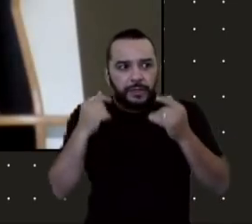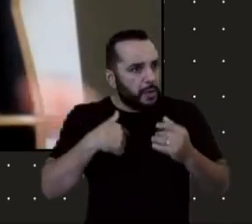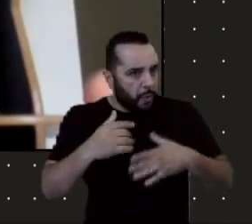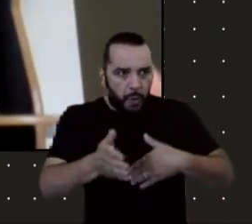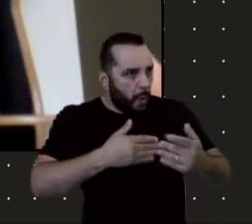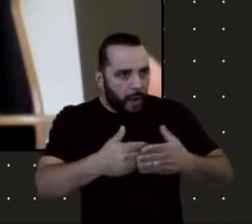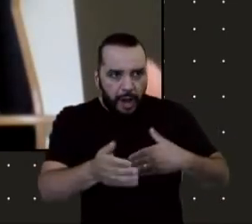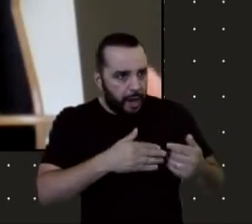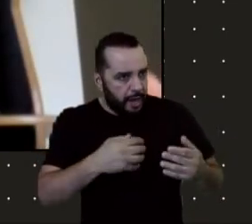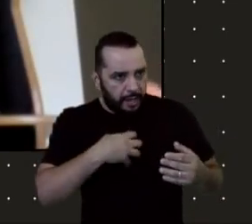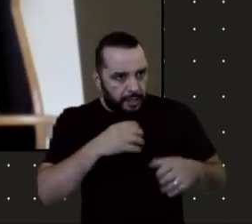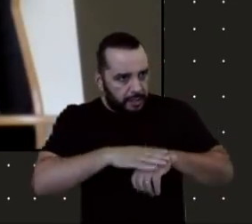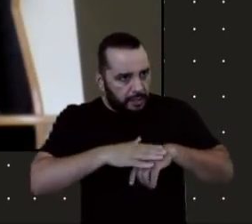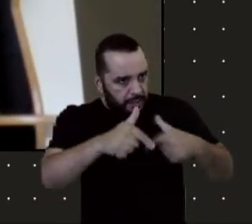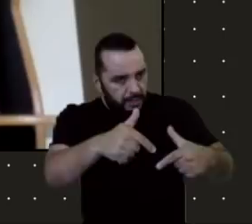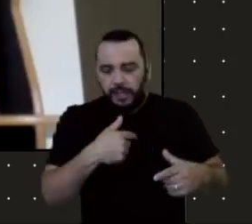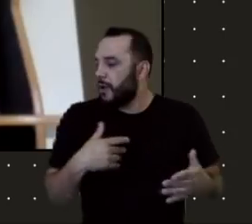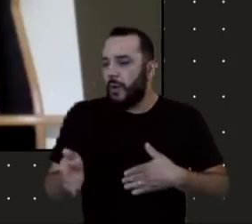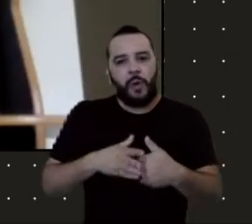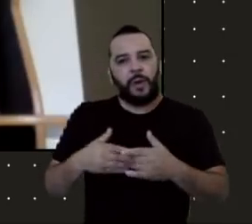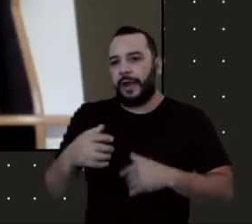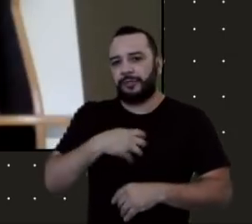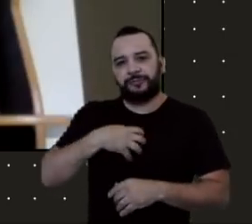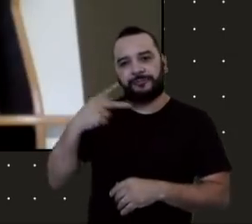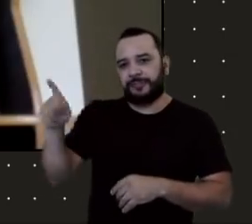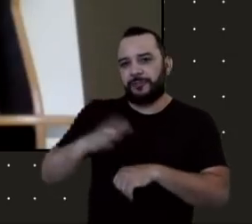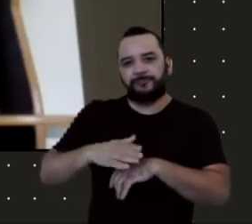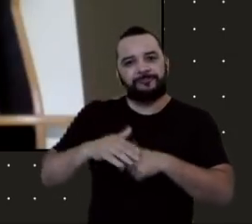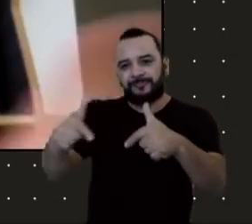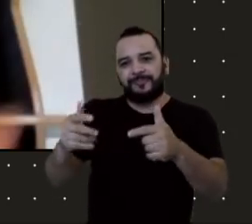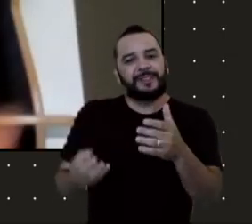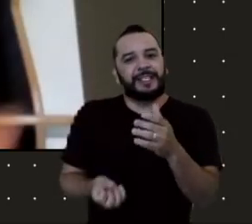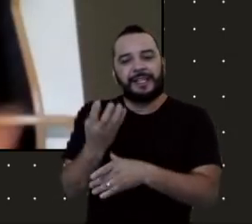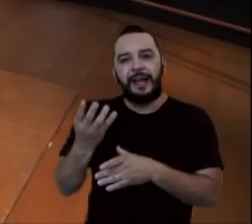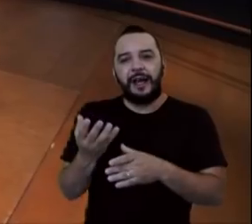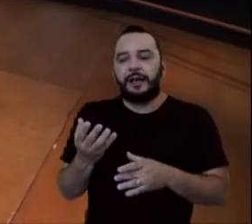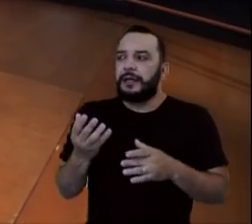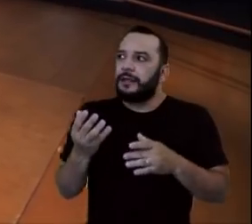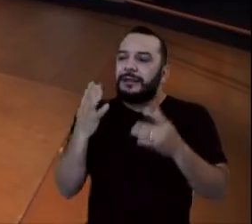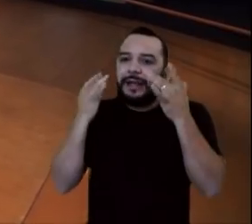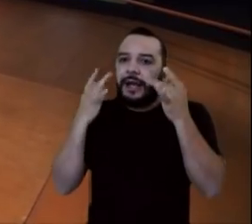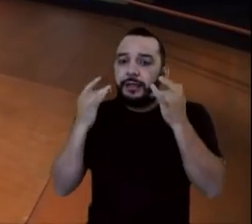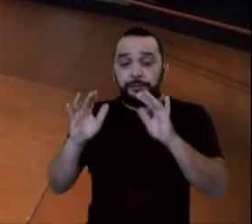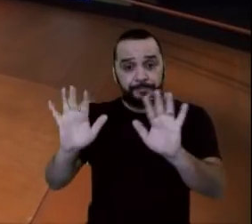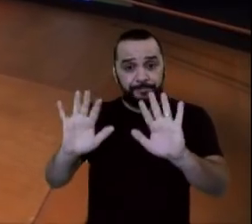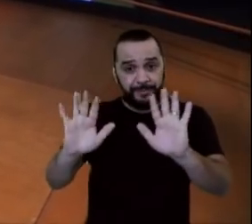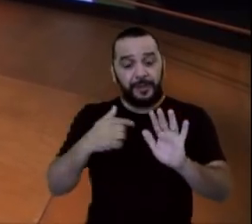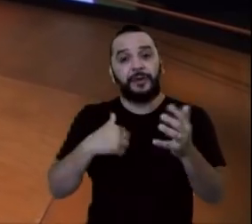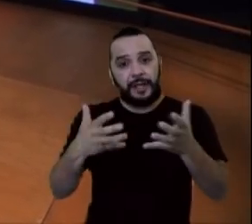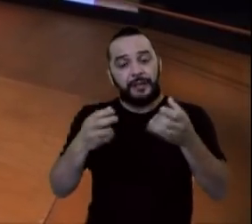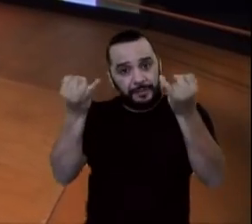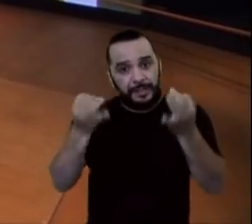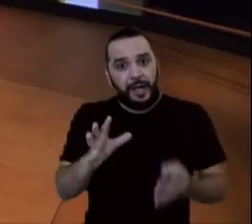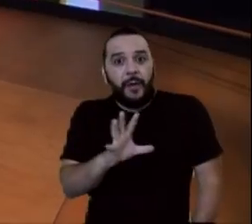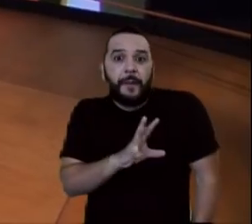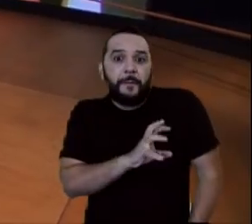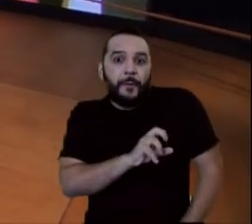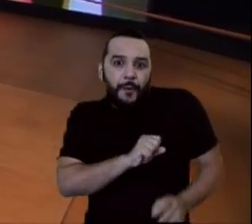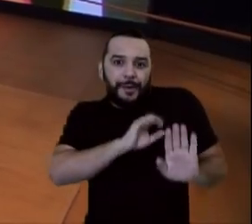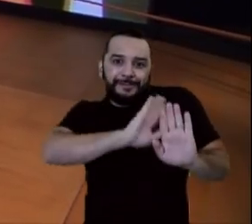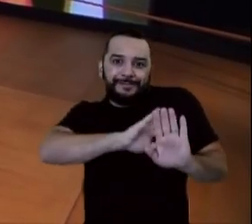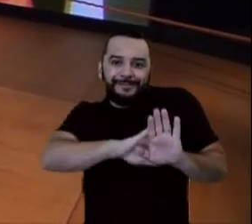eu posso fazer o que eu quiser? Claro, faça o que você quiser. Então eu não quero falar da peça, eu quero falar do amor que gerou a peça.